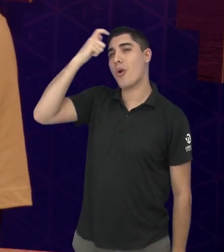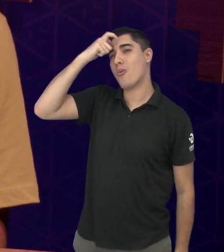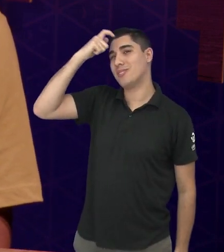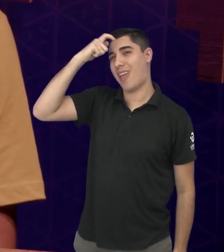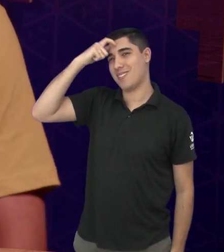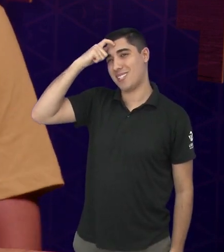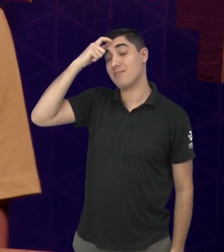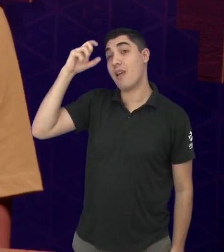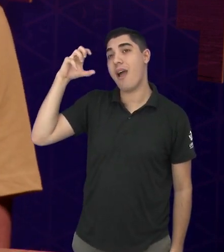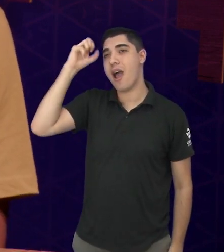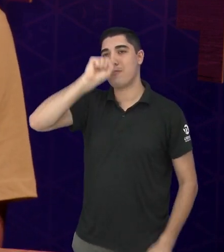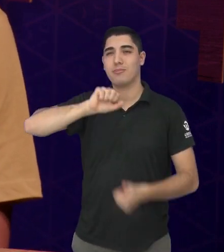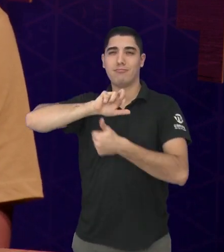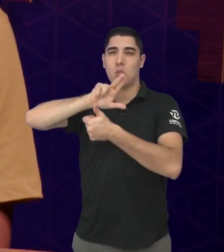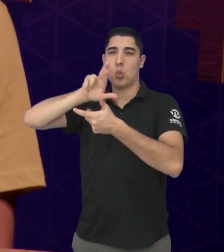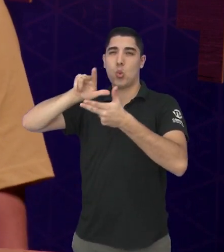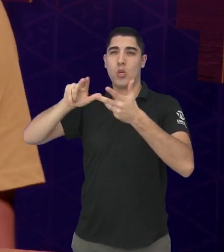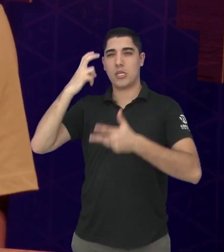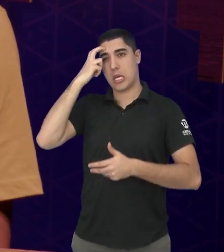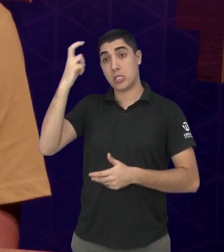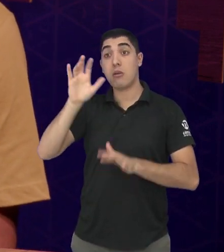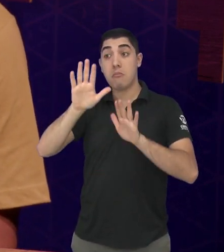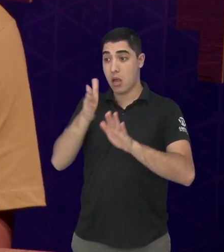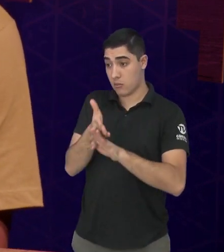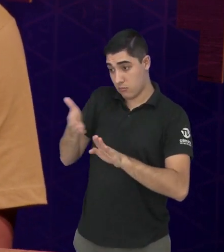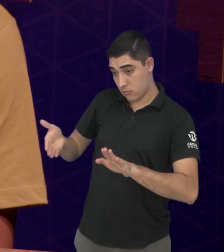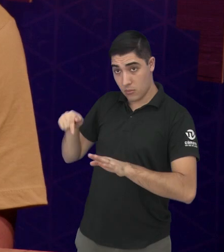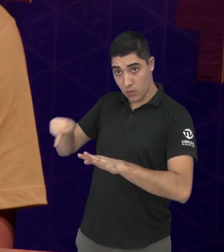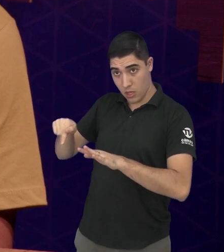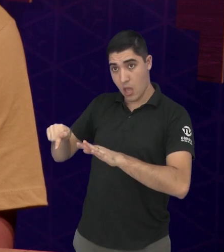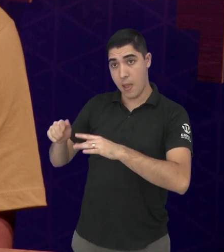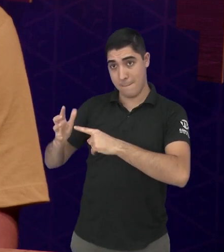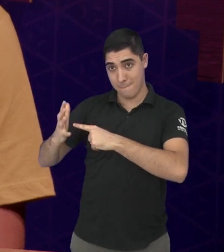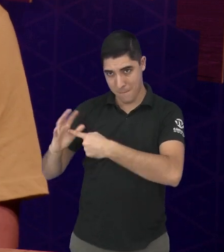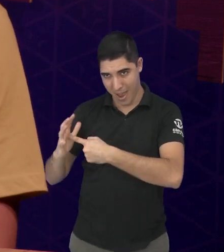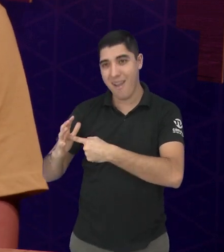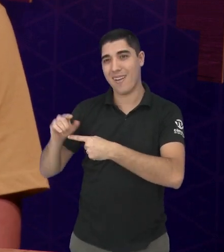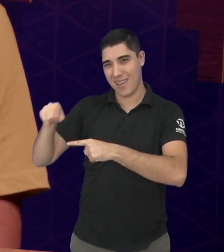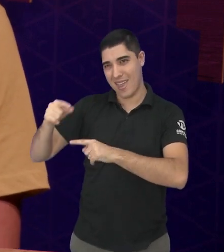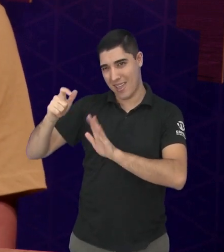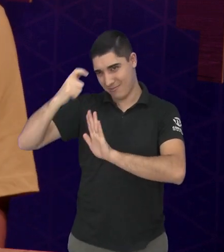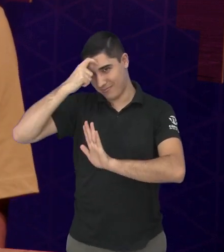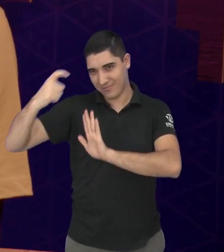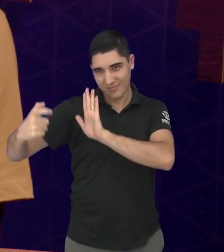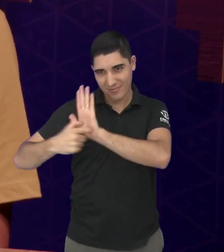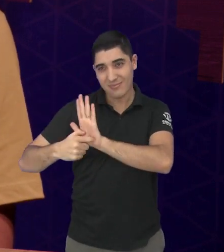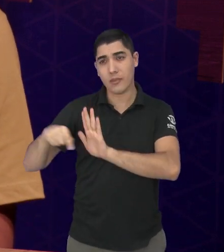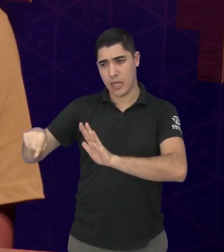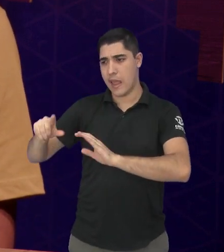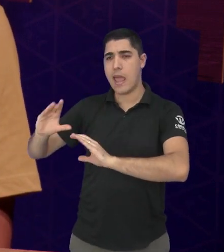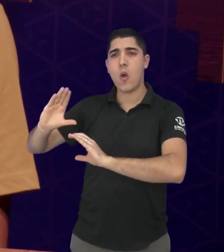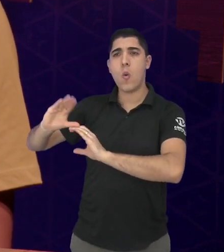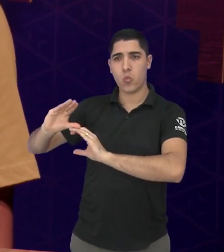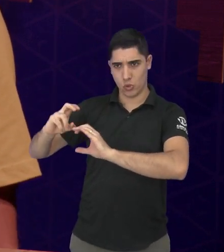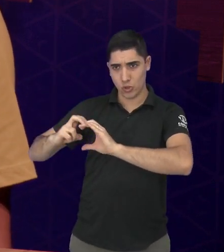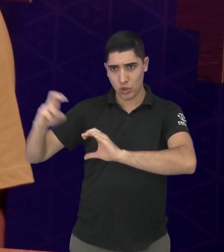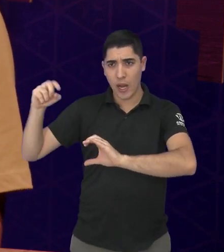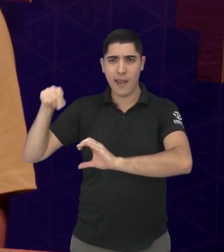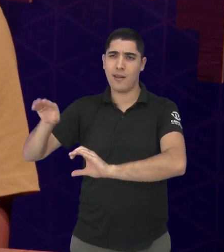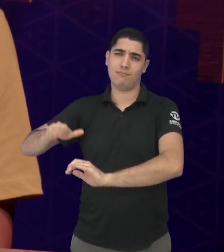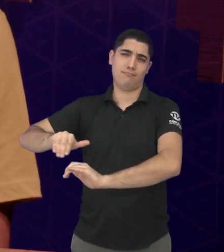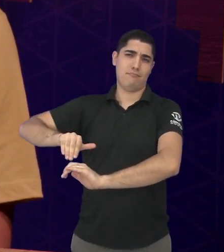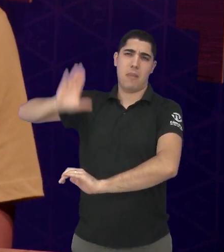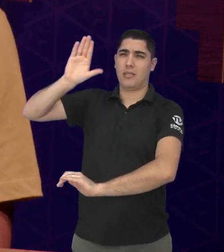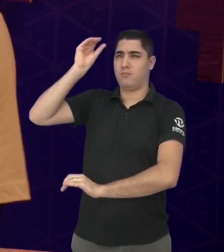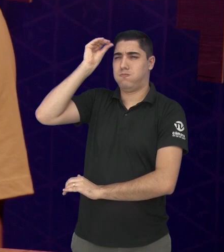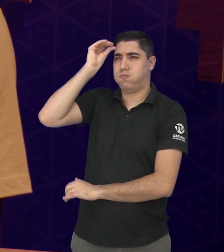sabe, né? E a máquina sabe muito mais do que os seres humanos. Ela tem, o ChatGPT tem muito mais conhecimento